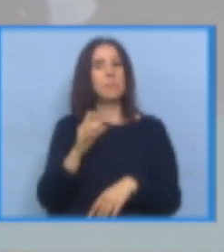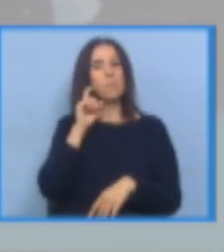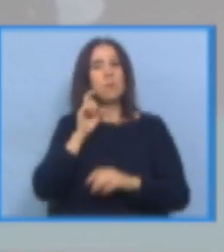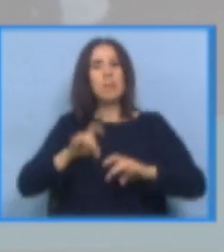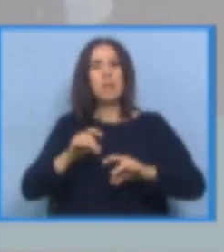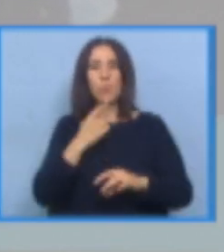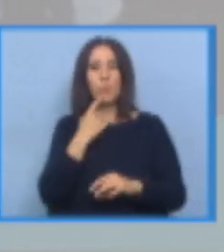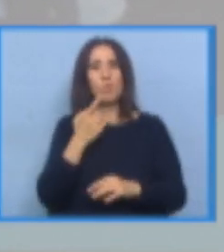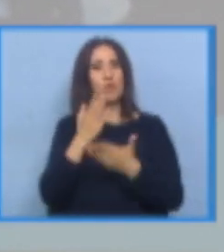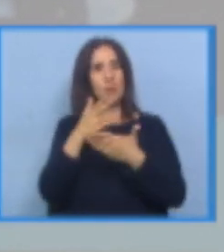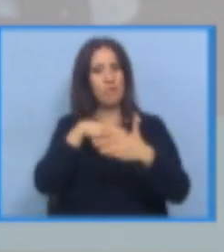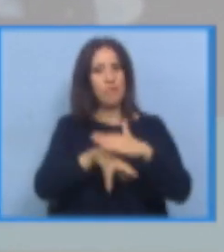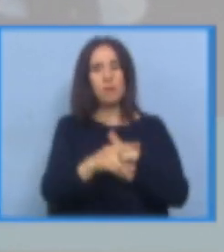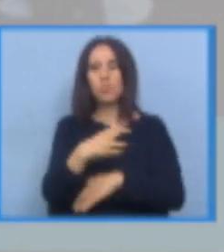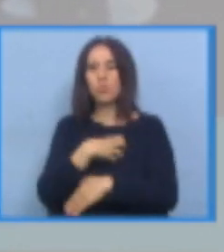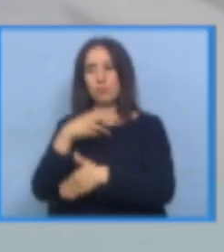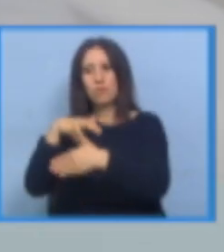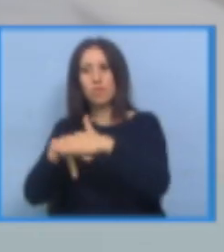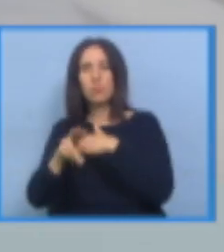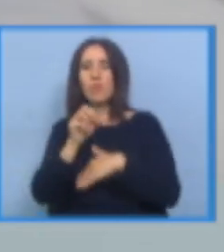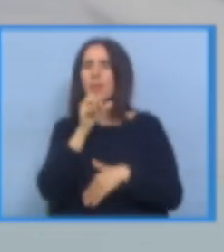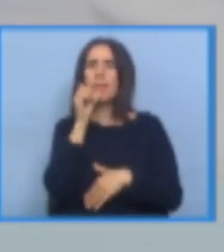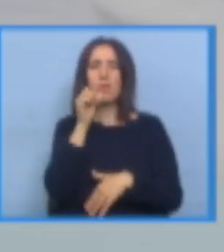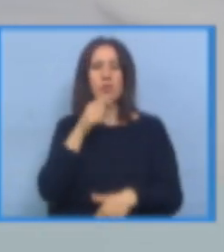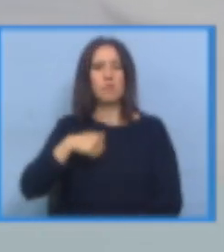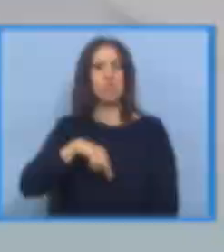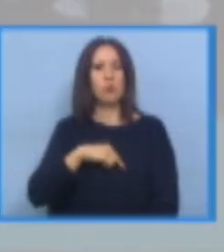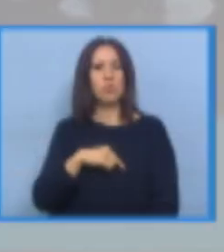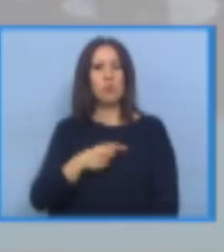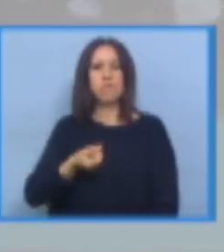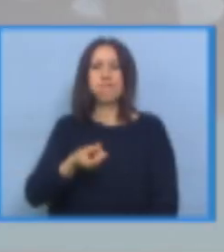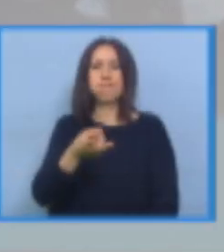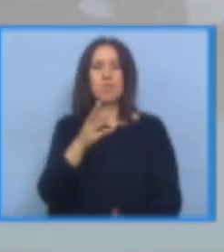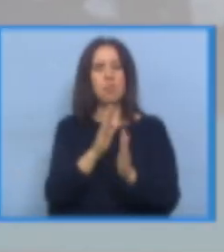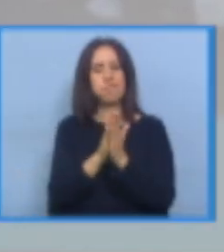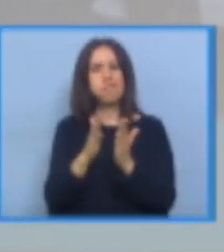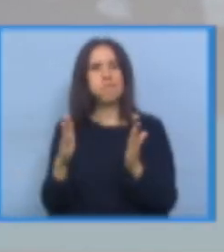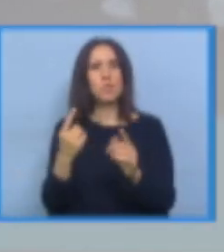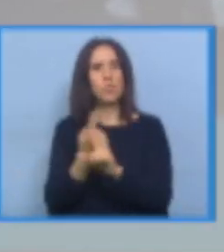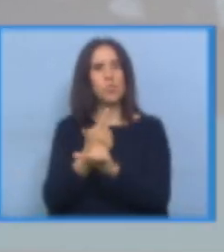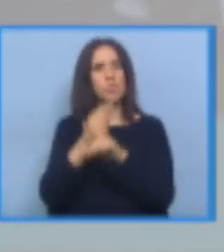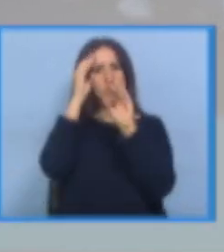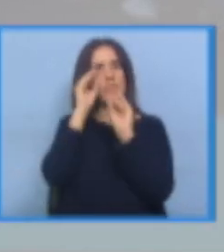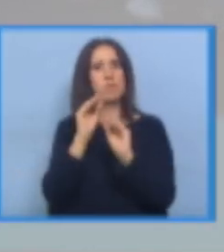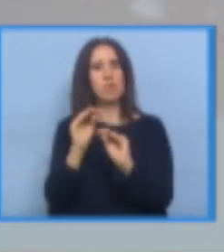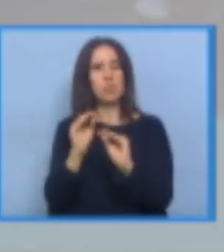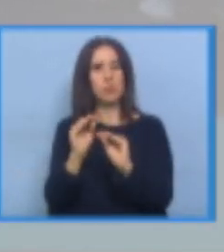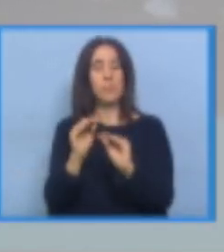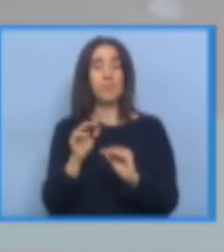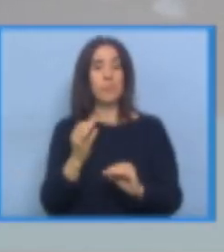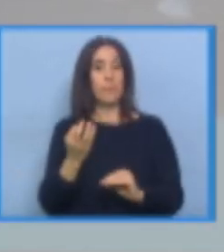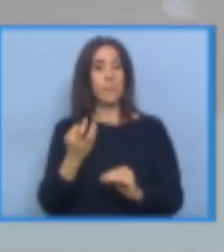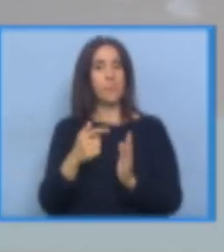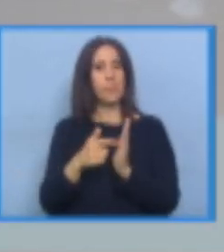Por isso, nós vamos às escolas, vamos aos clubes, temos muitas, digamos, brochuras e elementos pedagógicos. E, portanto,